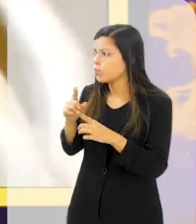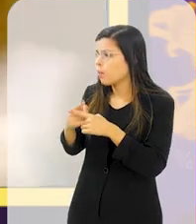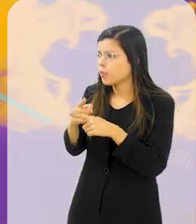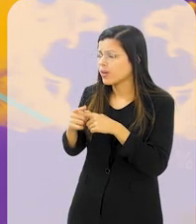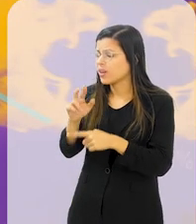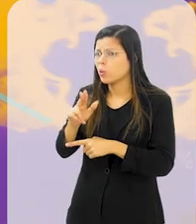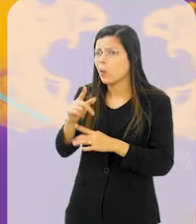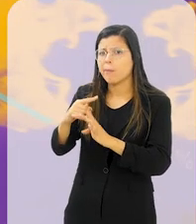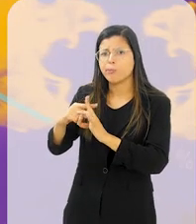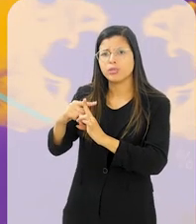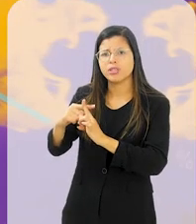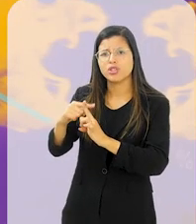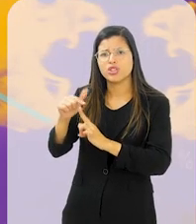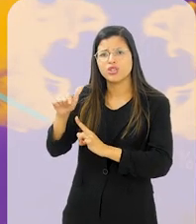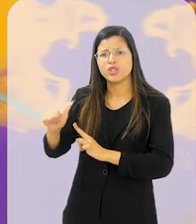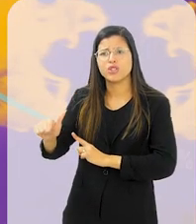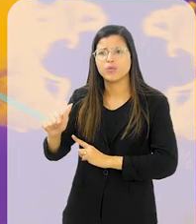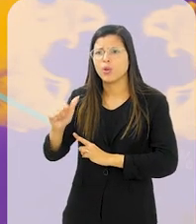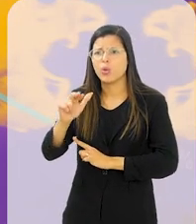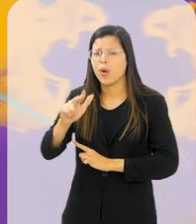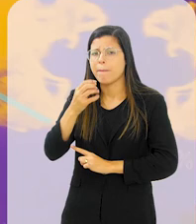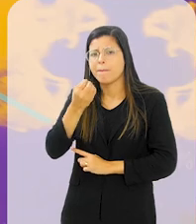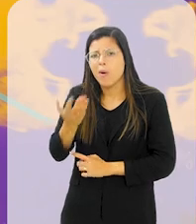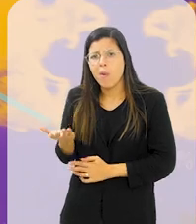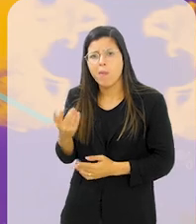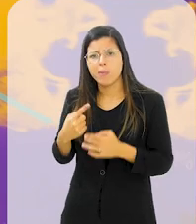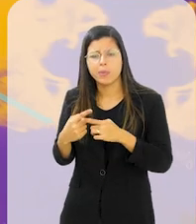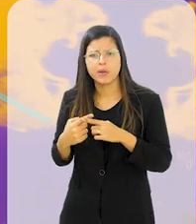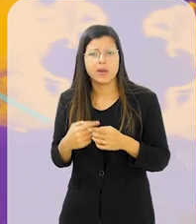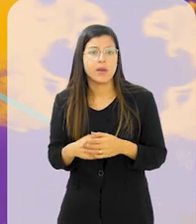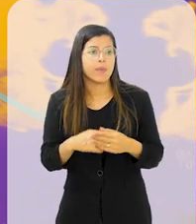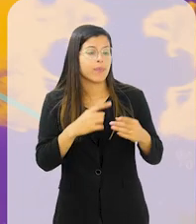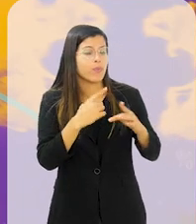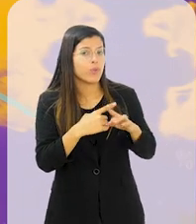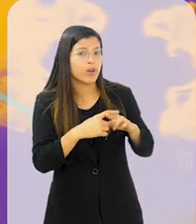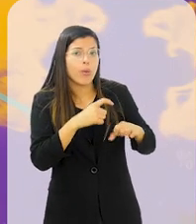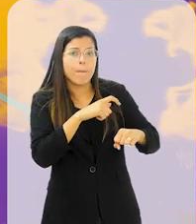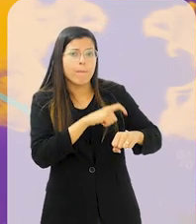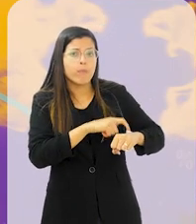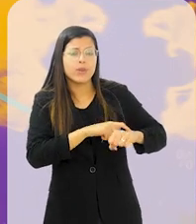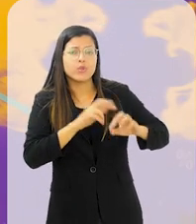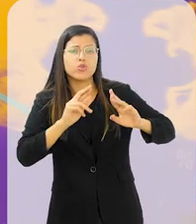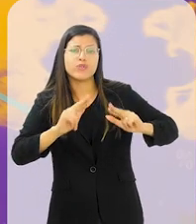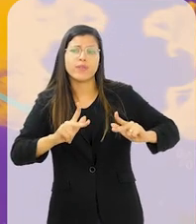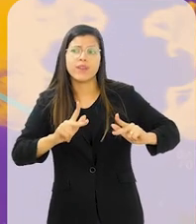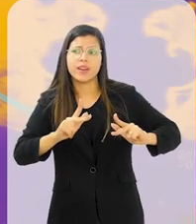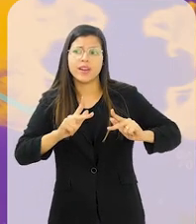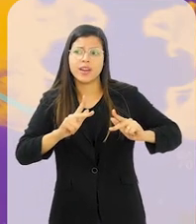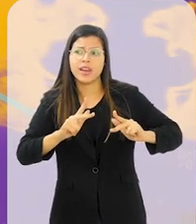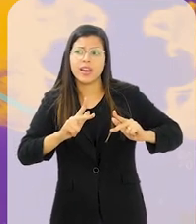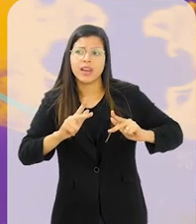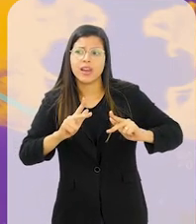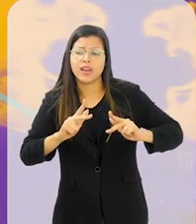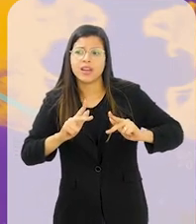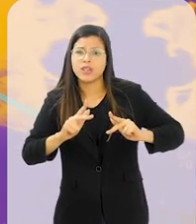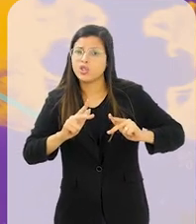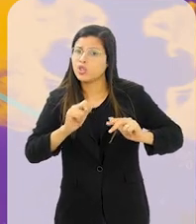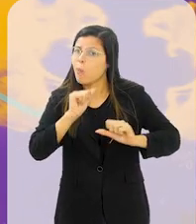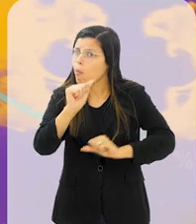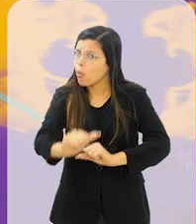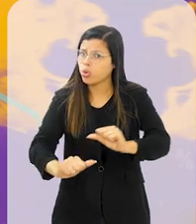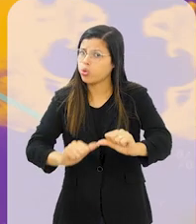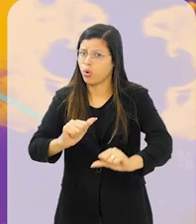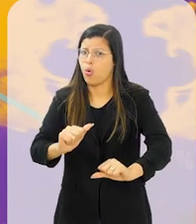aí, Rafael. Não é benéfico. Por que não é benéfico para a seleção? Porque não é benéfico. Porque os momentos são diferentes. Porque o jogo mudou. Não, peraí. Porque o Brasil ganhou a